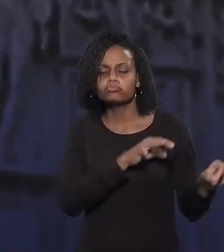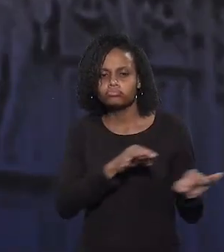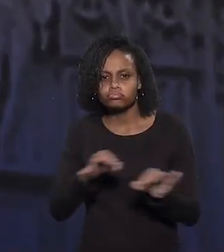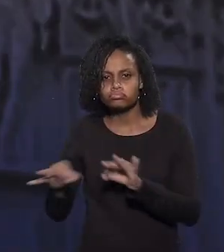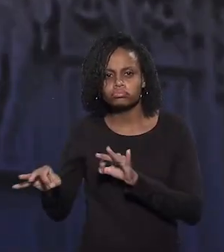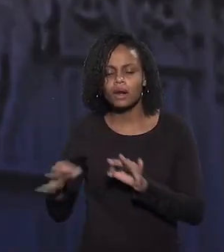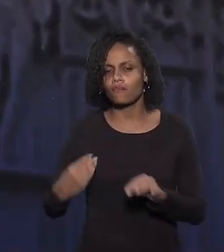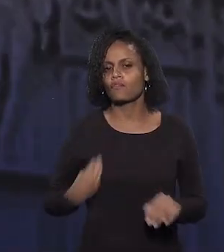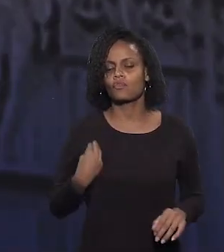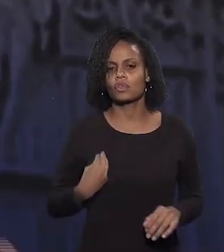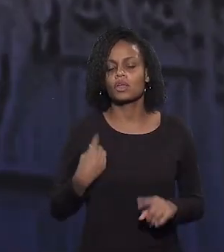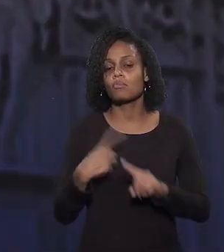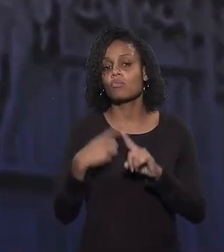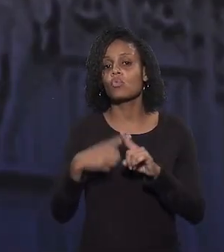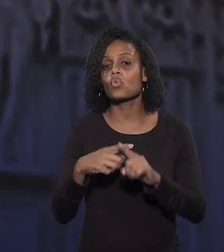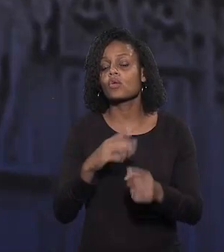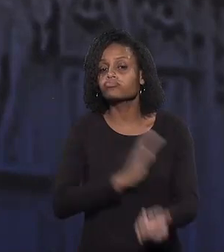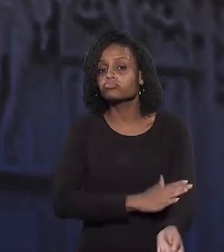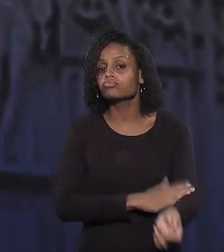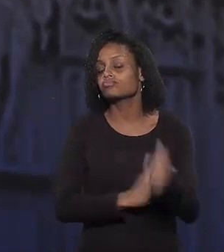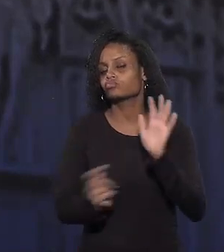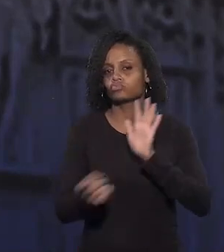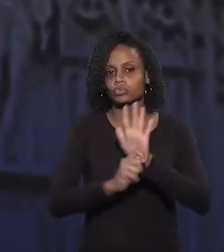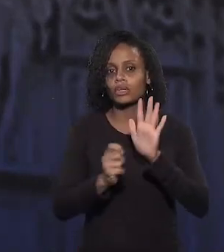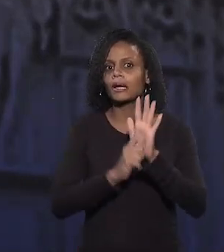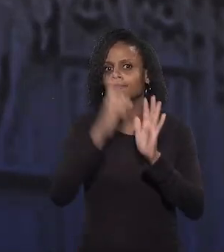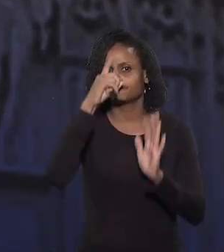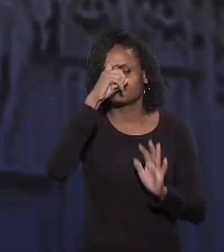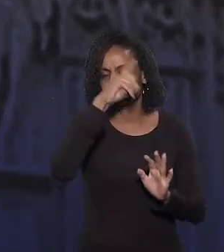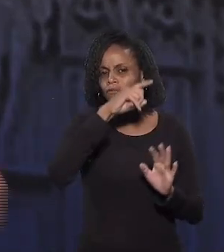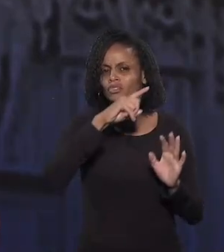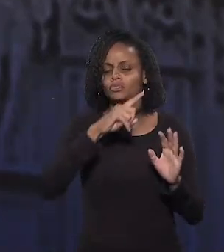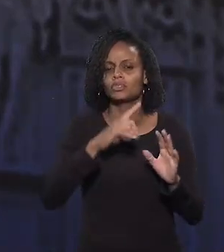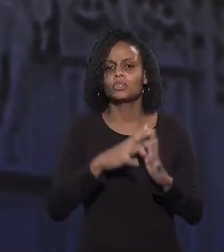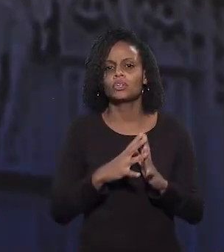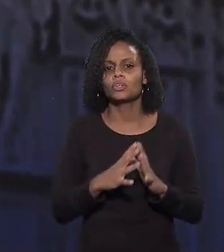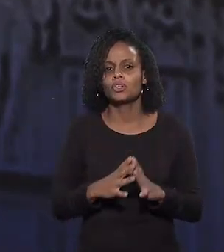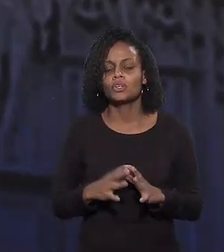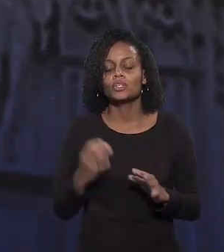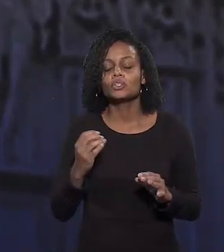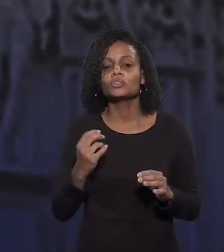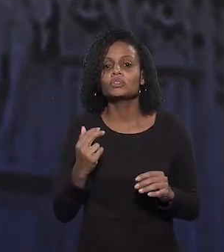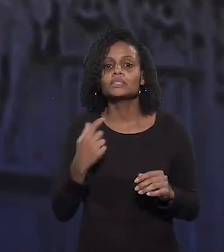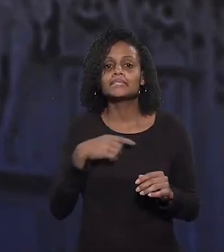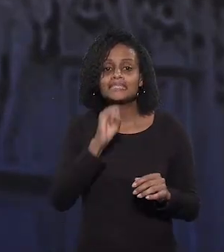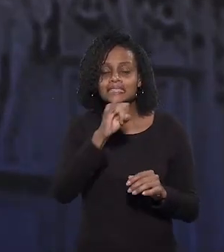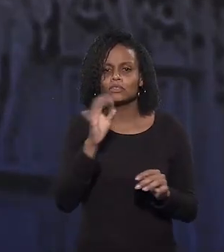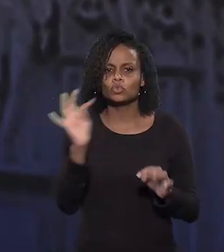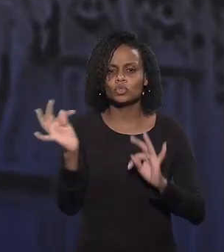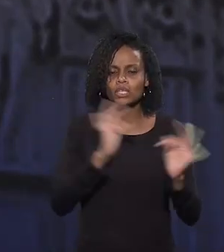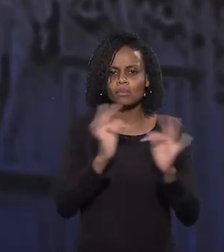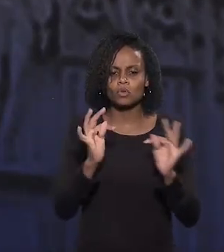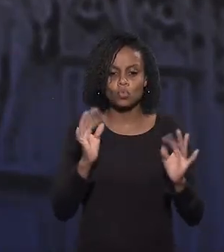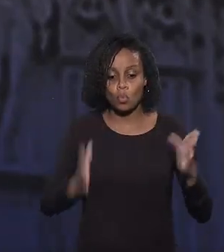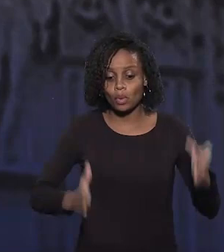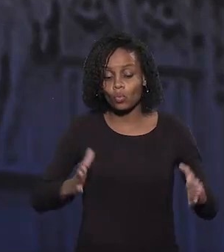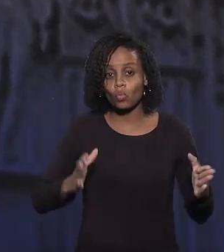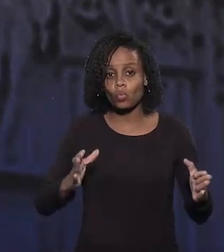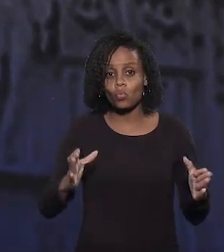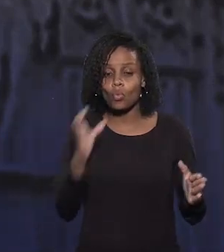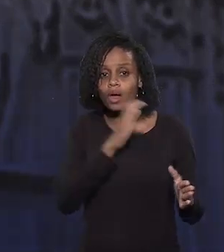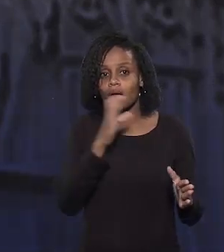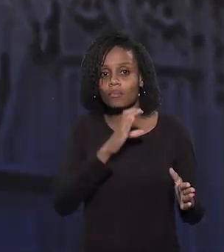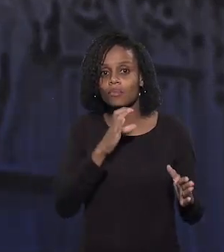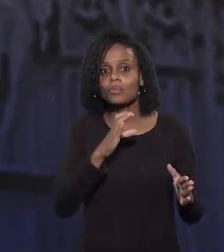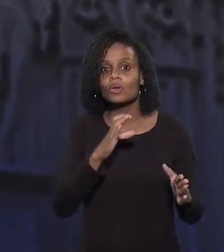rotina novamente em sua vida, porque a dependência química é complexa. Não se pode esperar que em um tratamento curto seja muito eficaz, porque ela